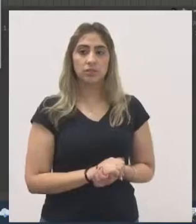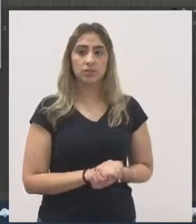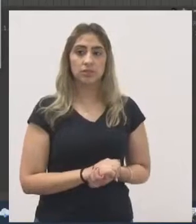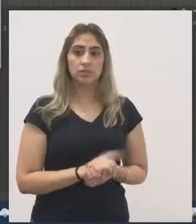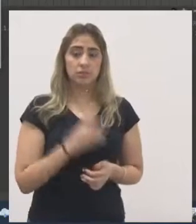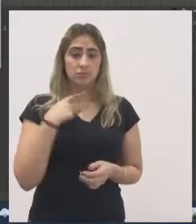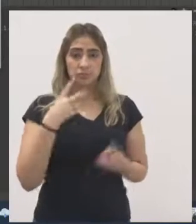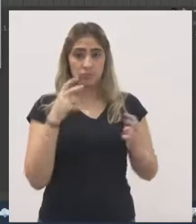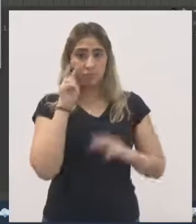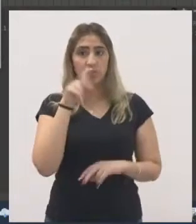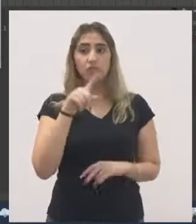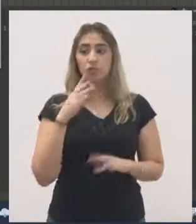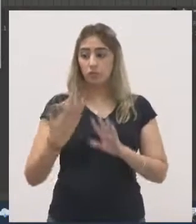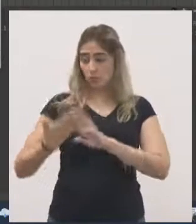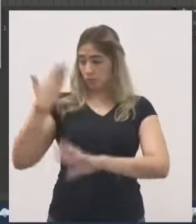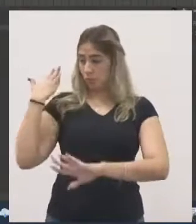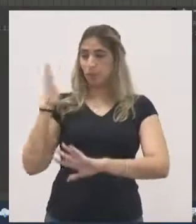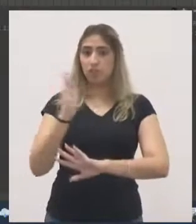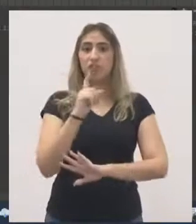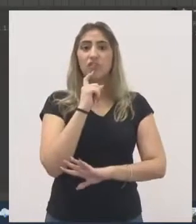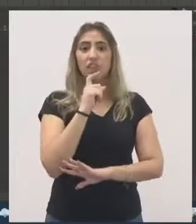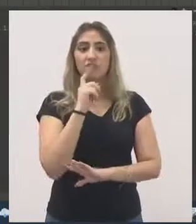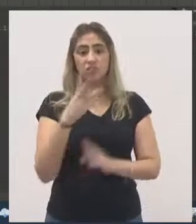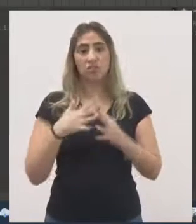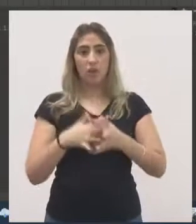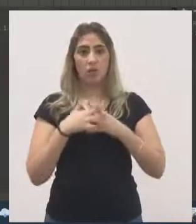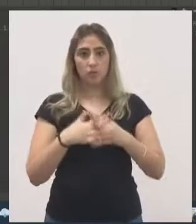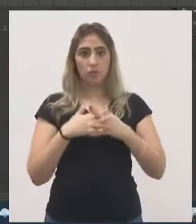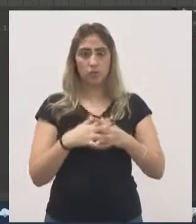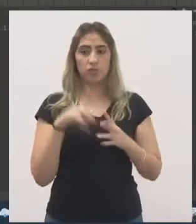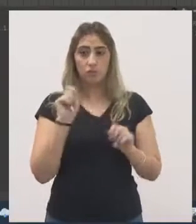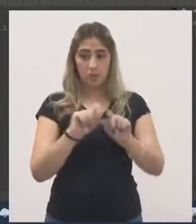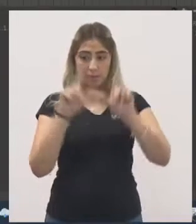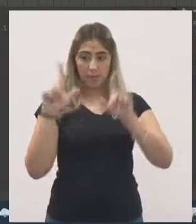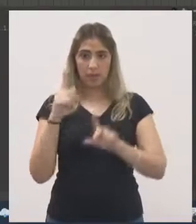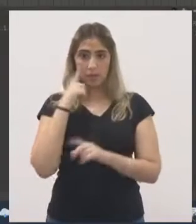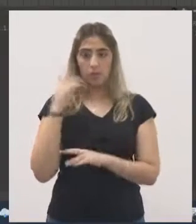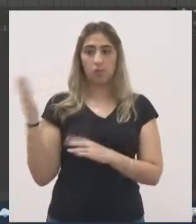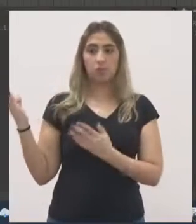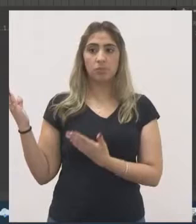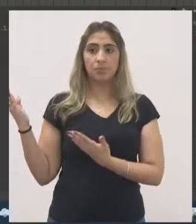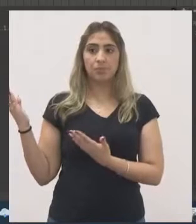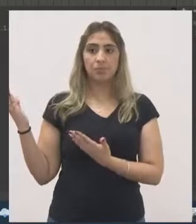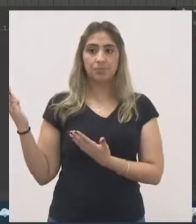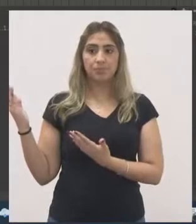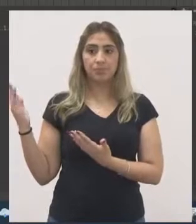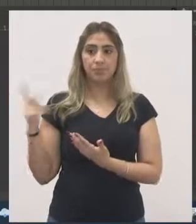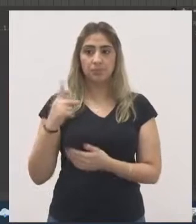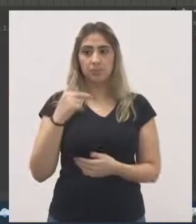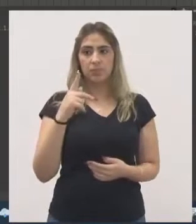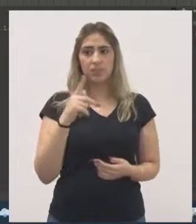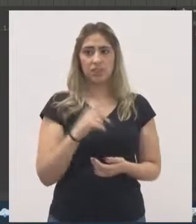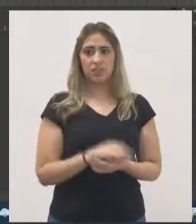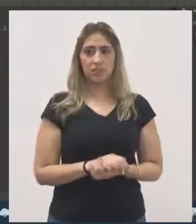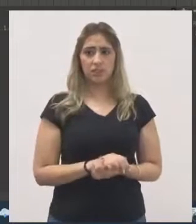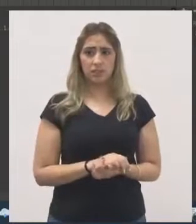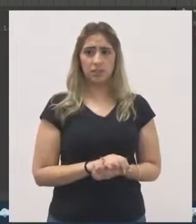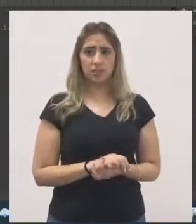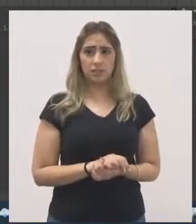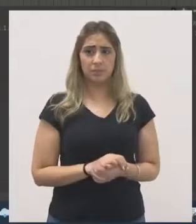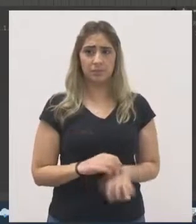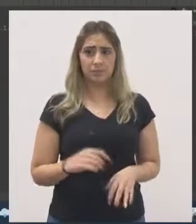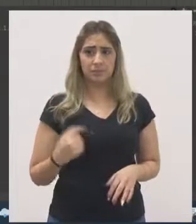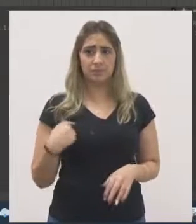fundo aqui já é verde e ele está confundindo. Vai abrir essa tela aqui, pessoal, que a gente chama de plugins nativos do